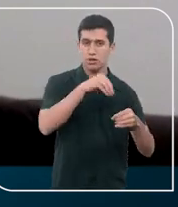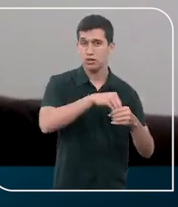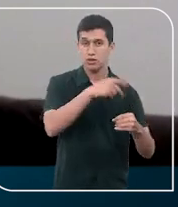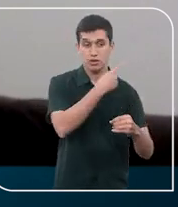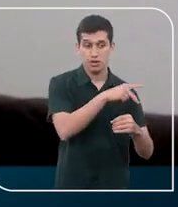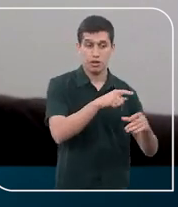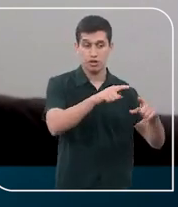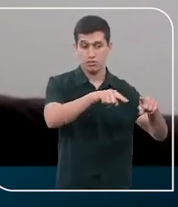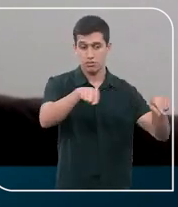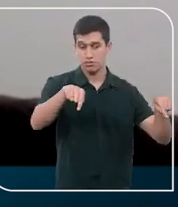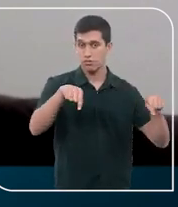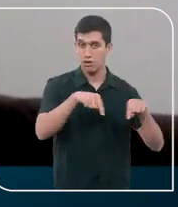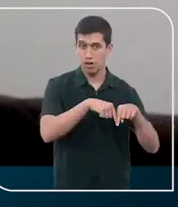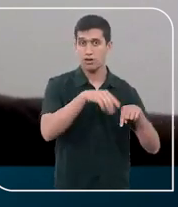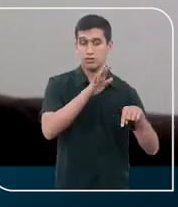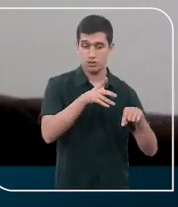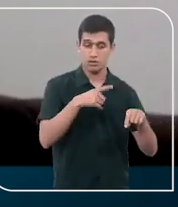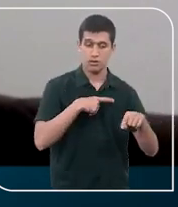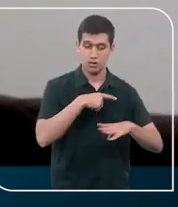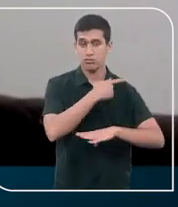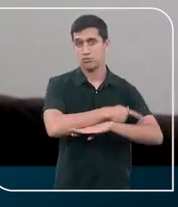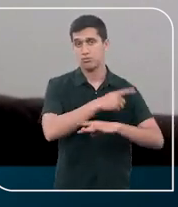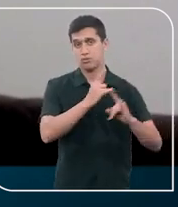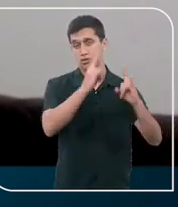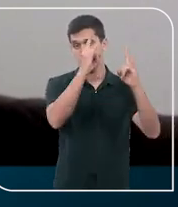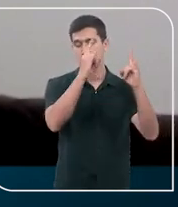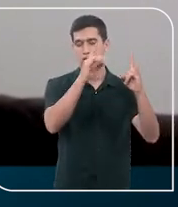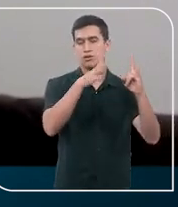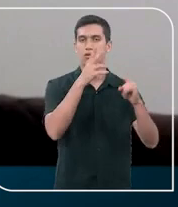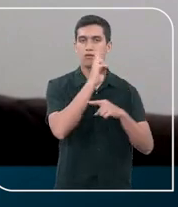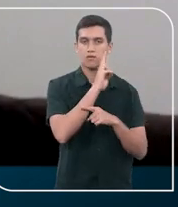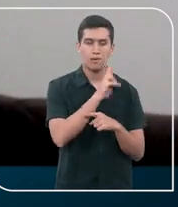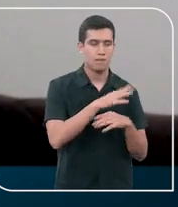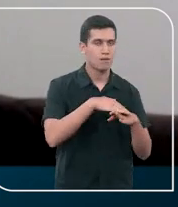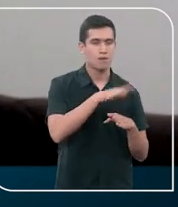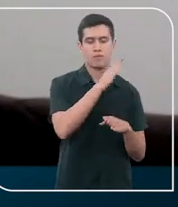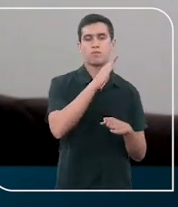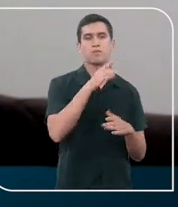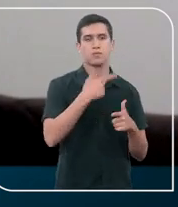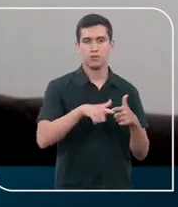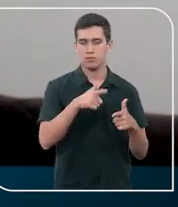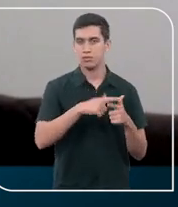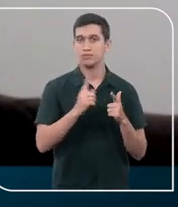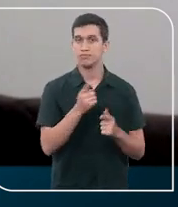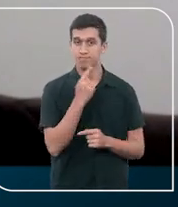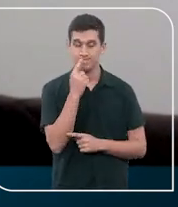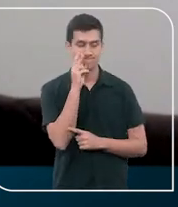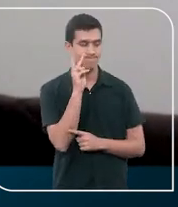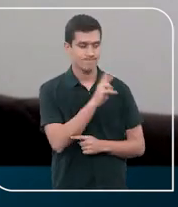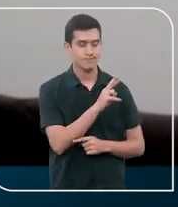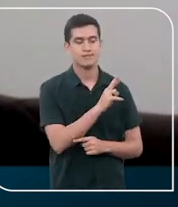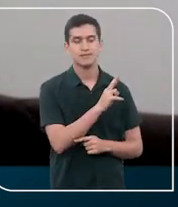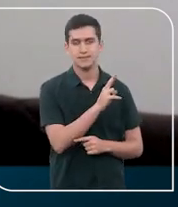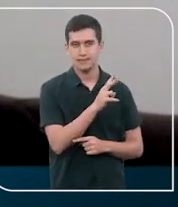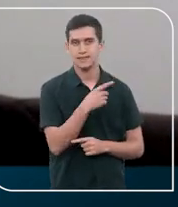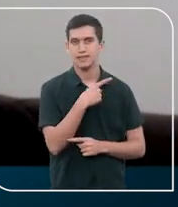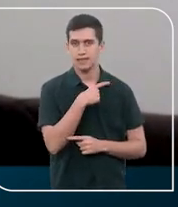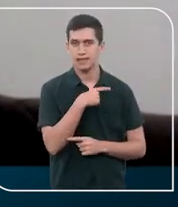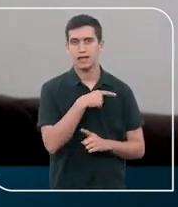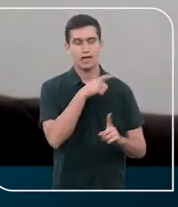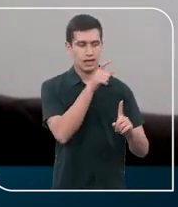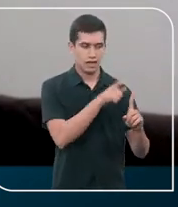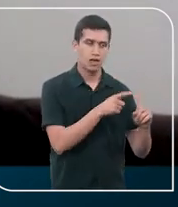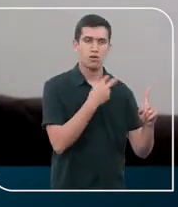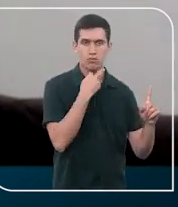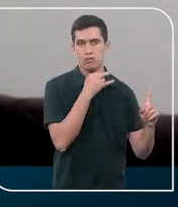que o professor Egito contribua, entendo que a maior penalidade que ele tem é justamente não participar, não